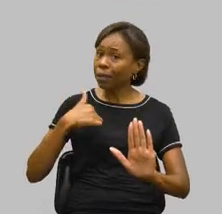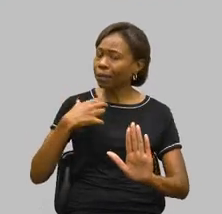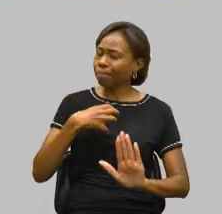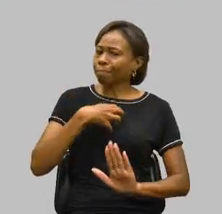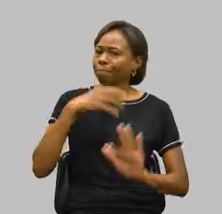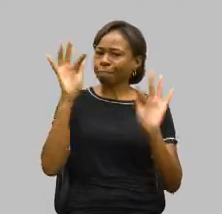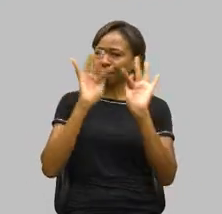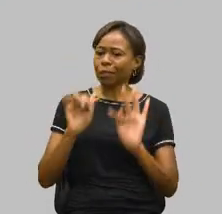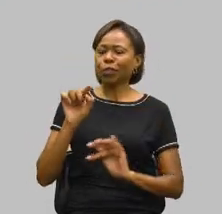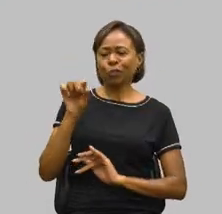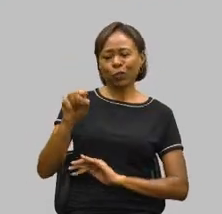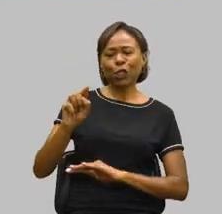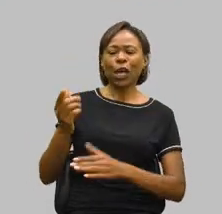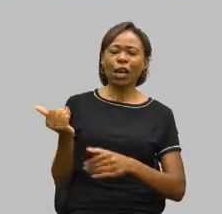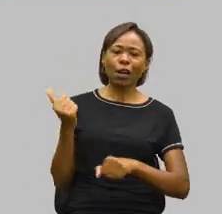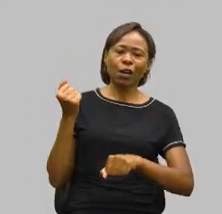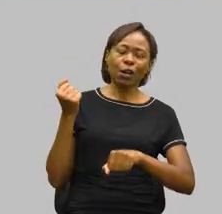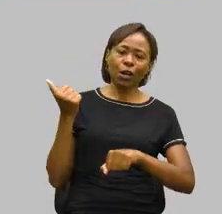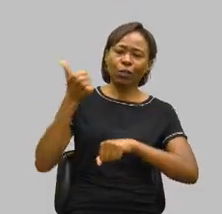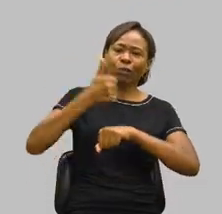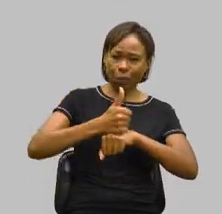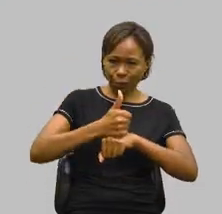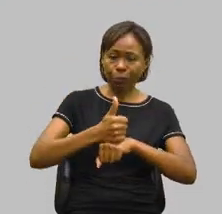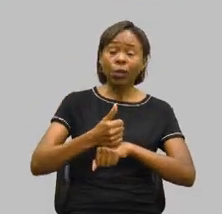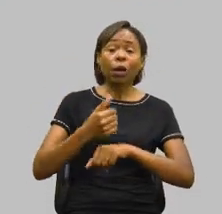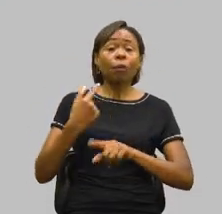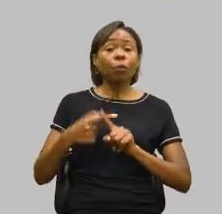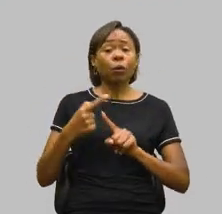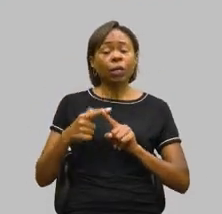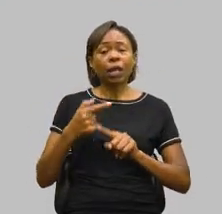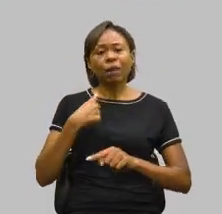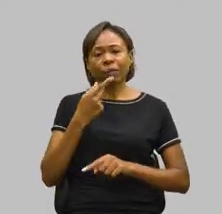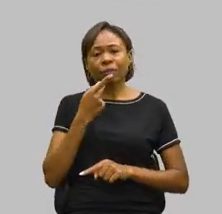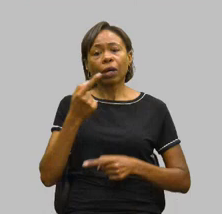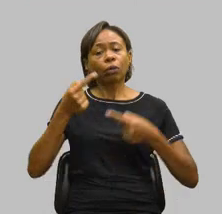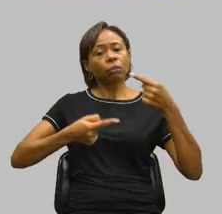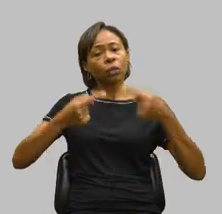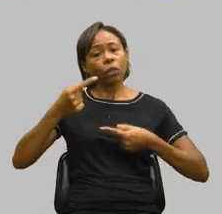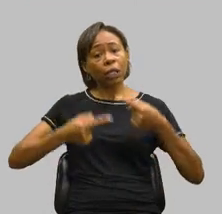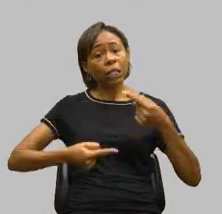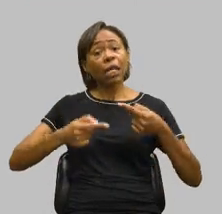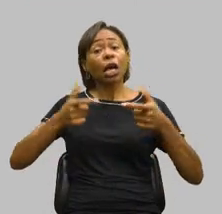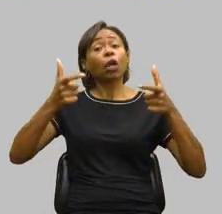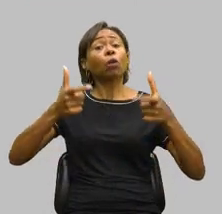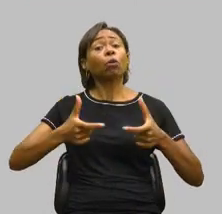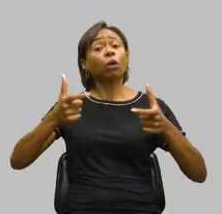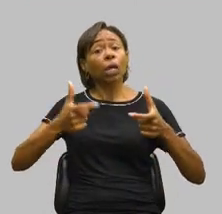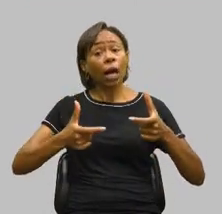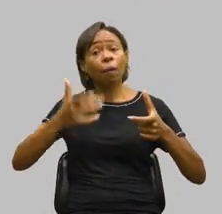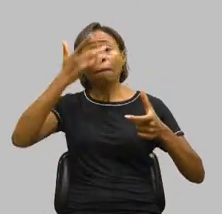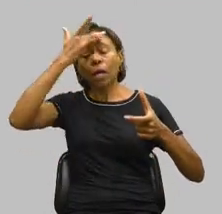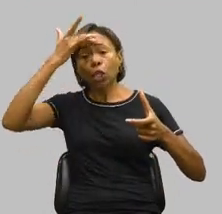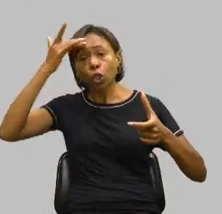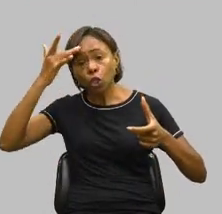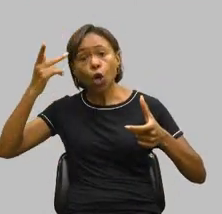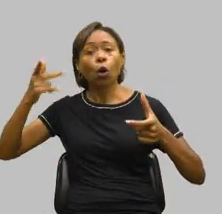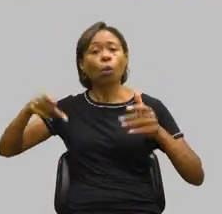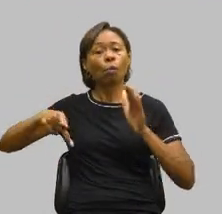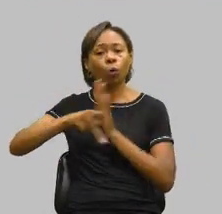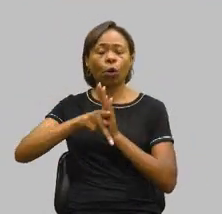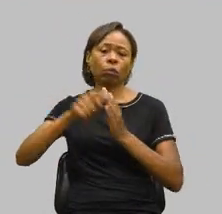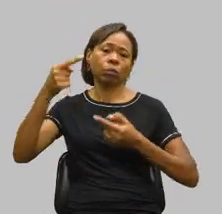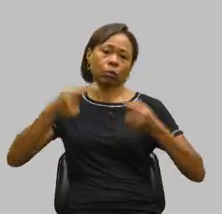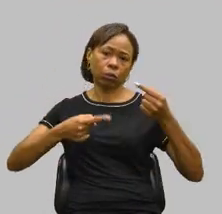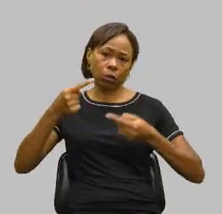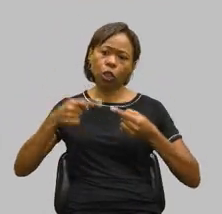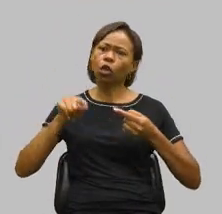a sua nomeação eu digo que política é lugar para político é muito importante ter uma bagagem técnica como